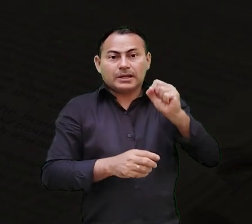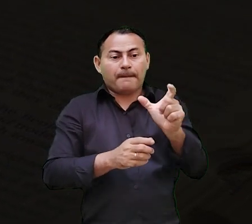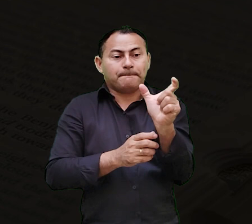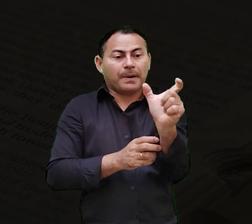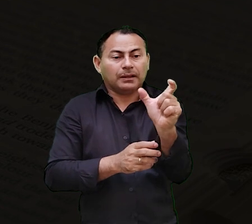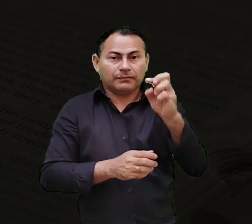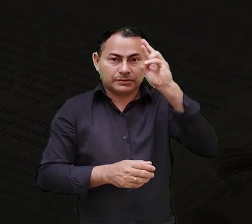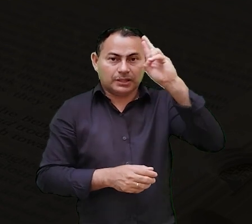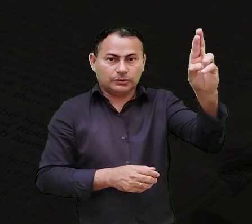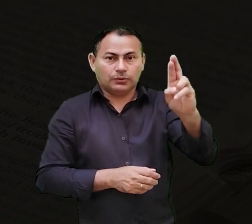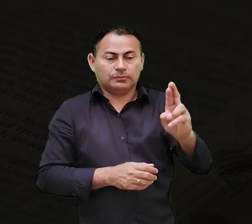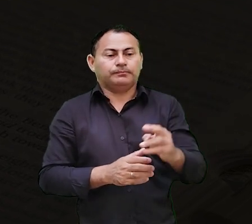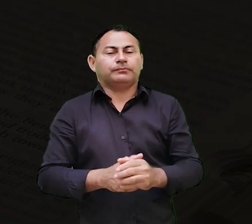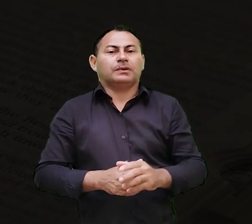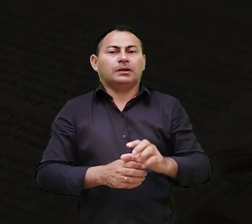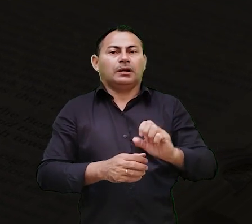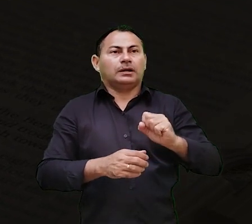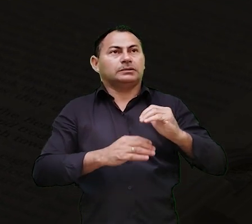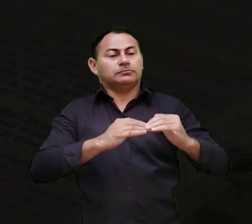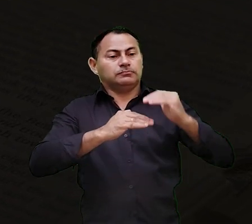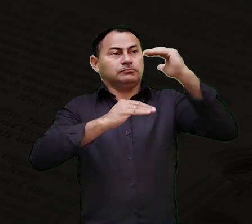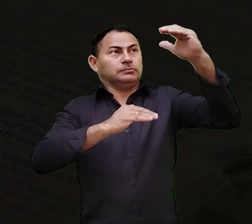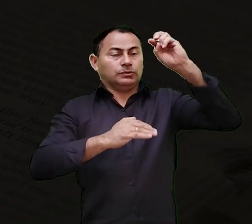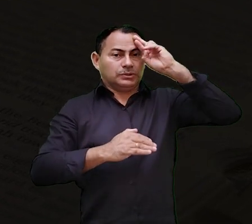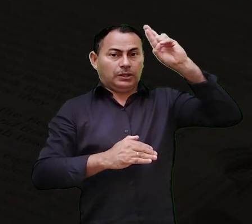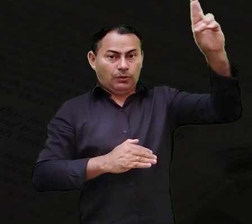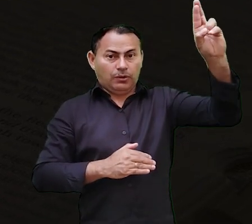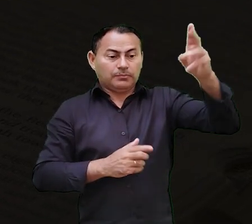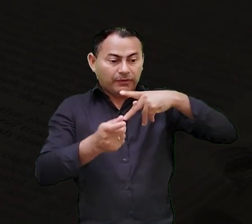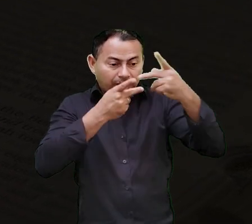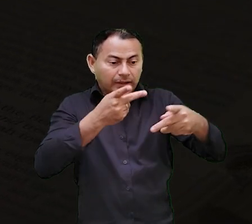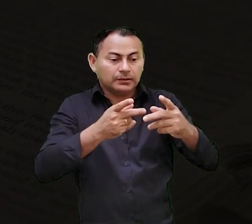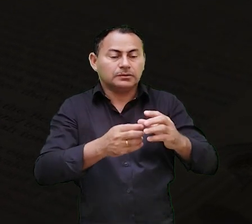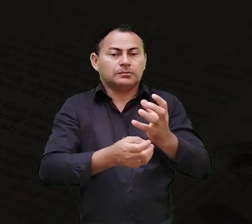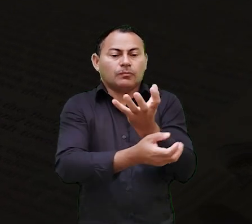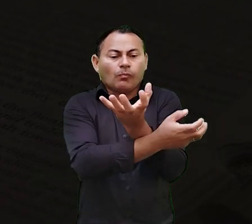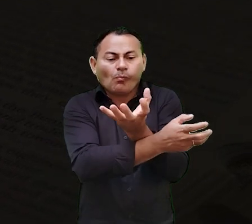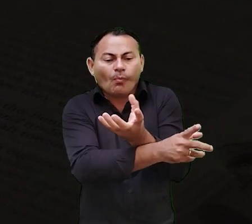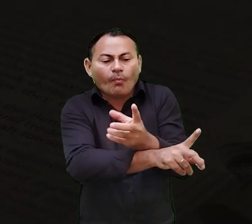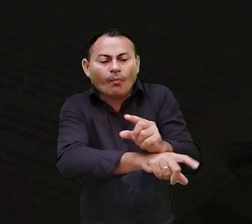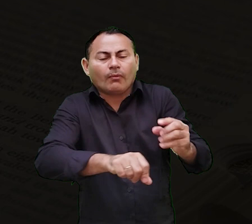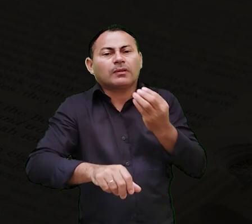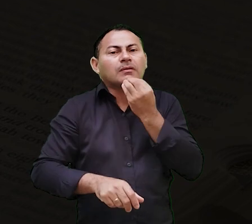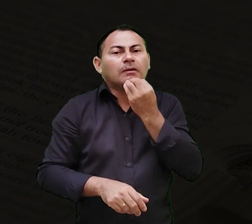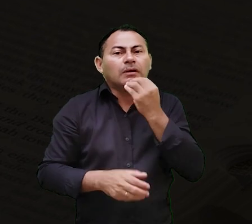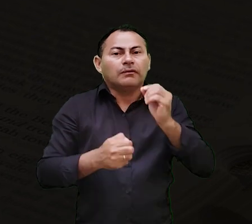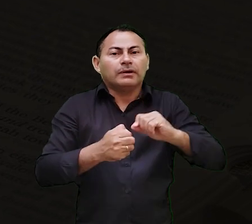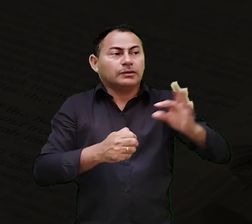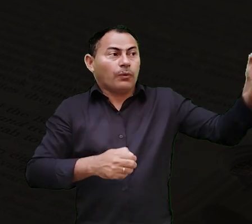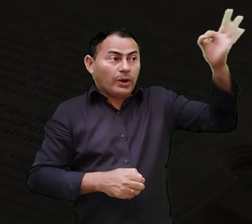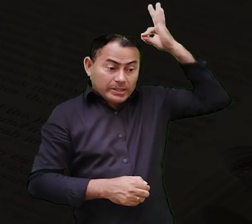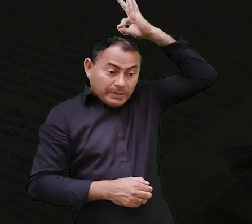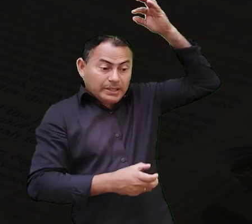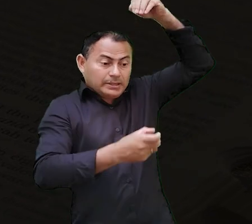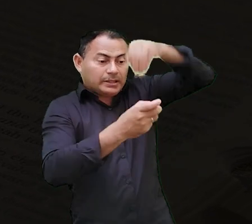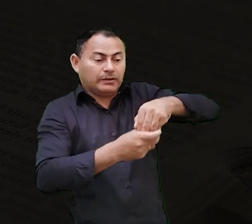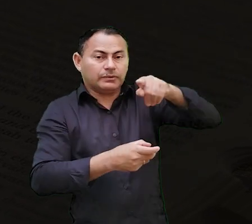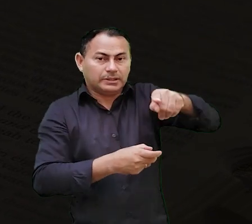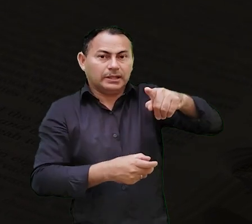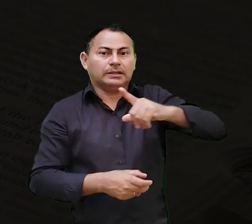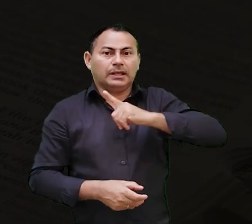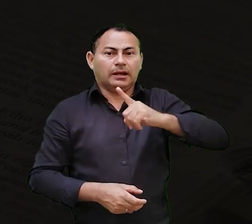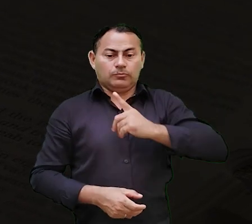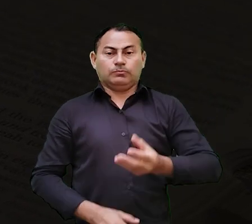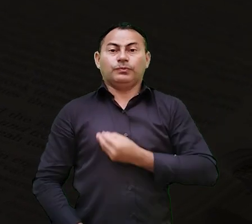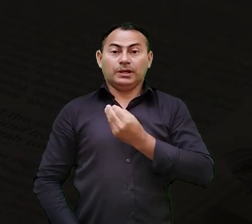ouçam a palavra do Senhor. Assim diz o soberano, o Senhor, a estes ossos: Farei um espírito entrar